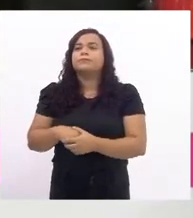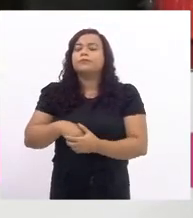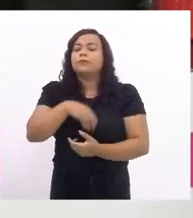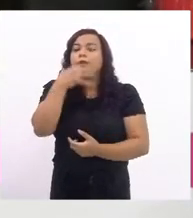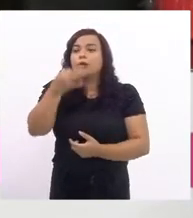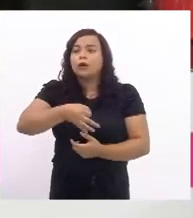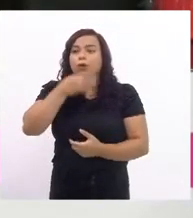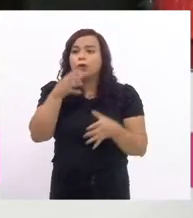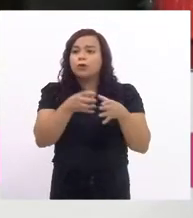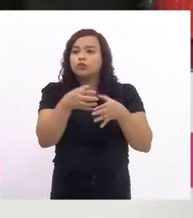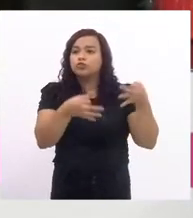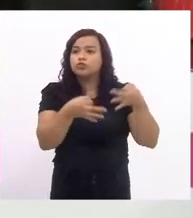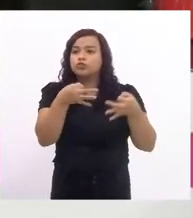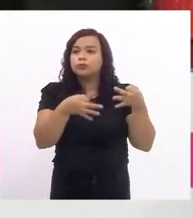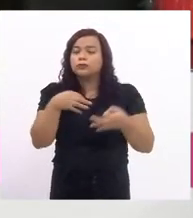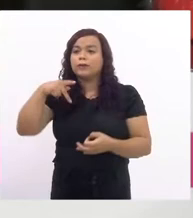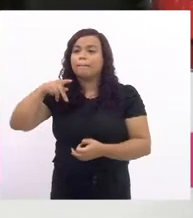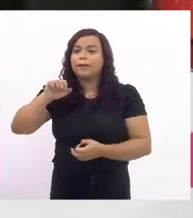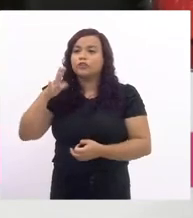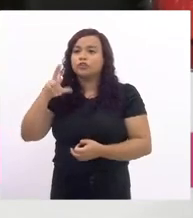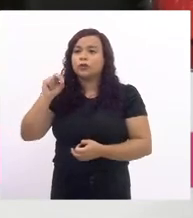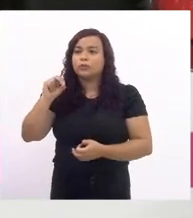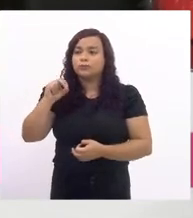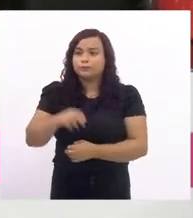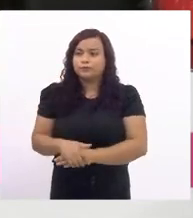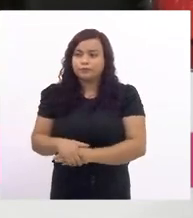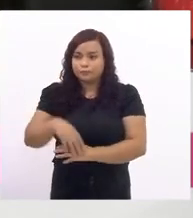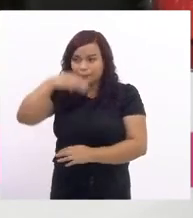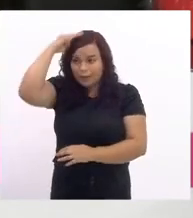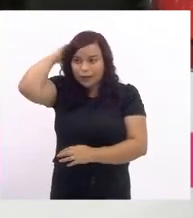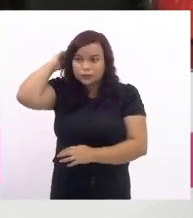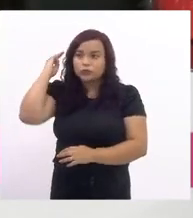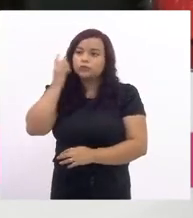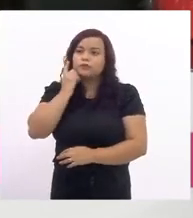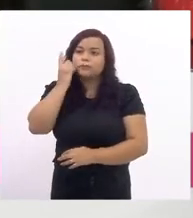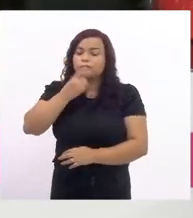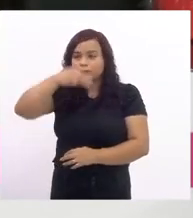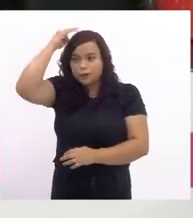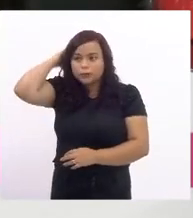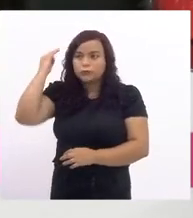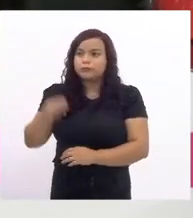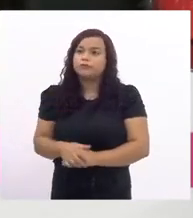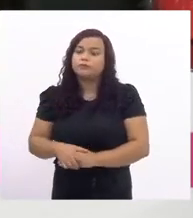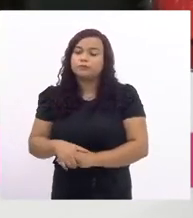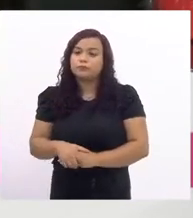Márcio Pacheco deputado Márcio Pacheco